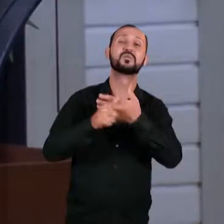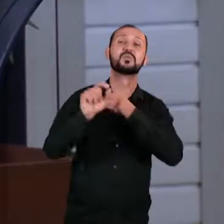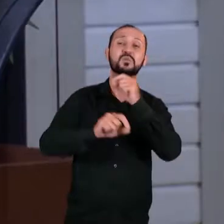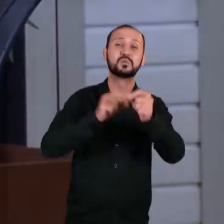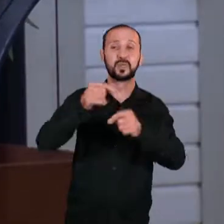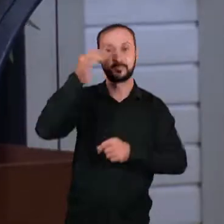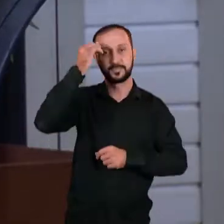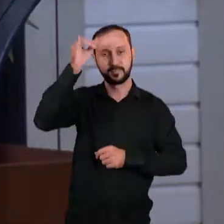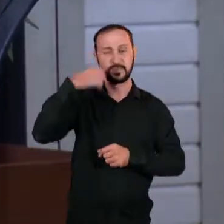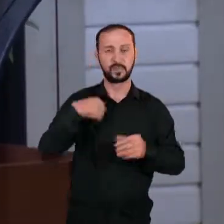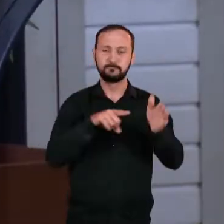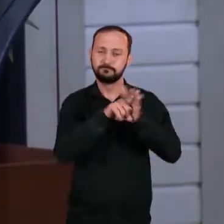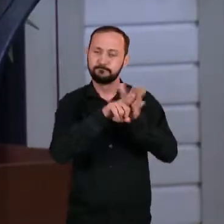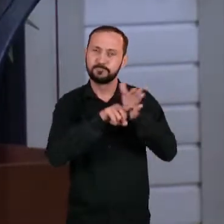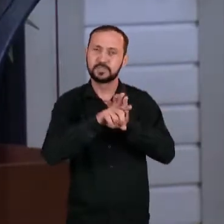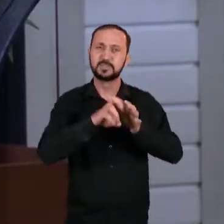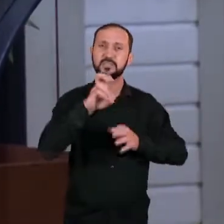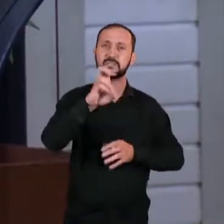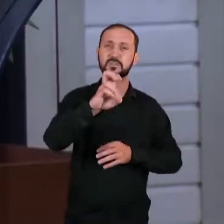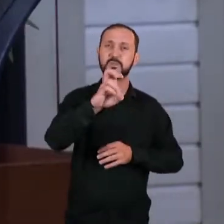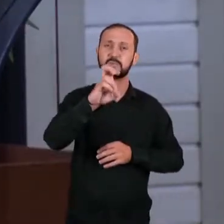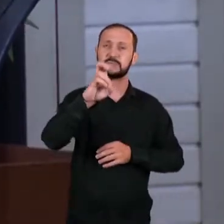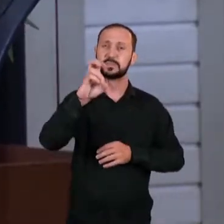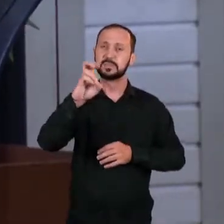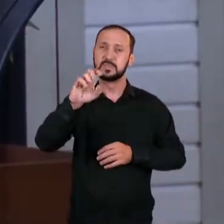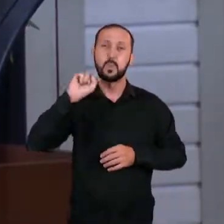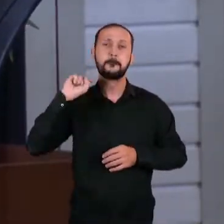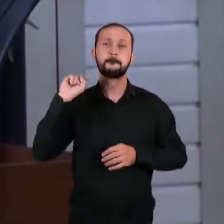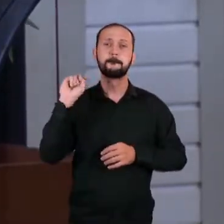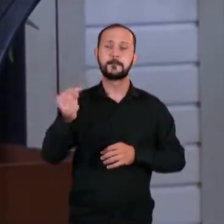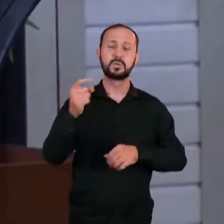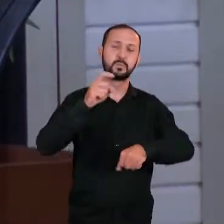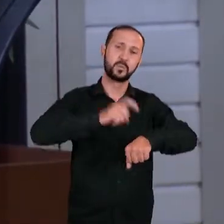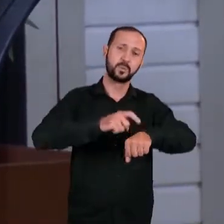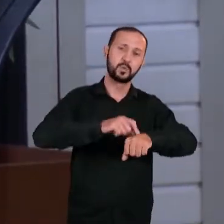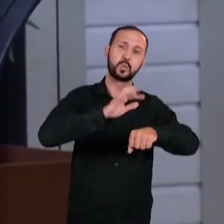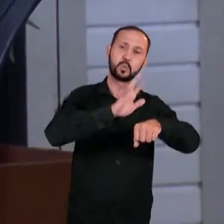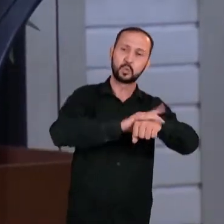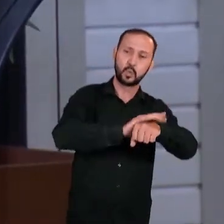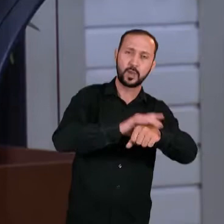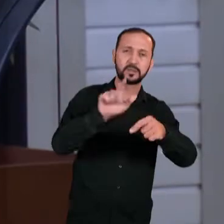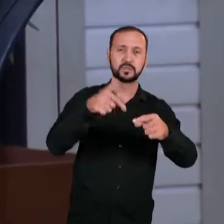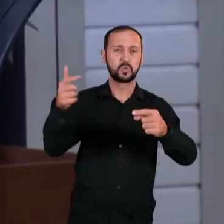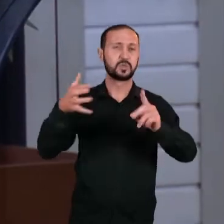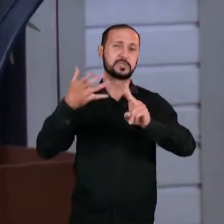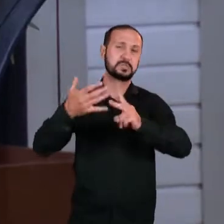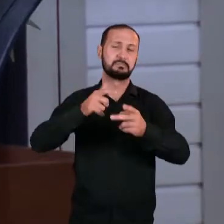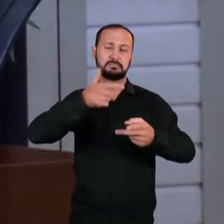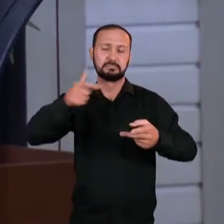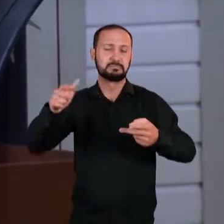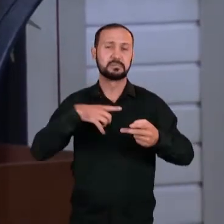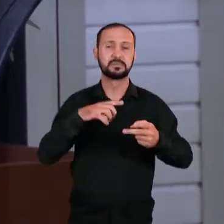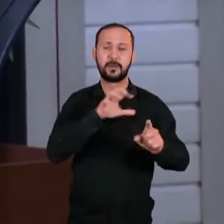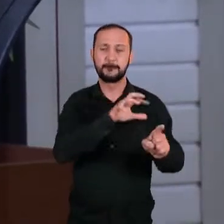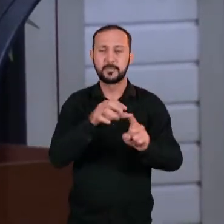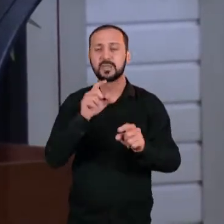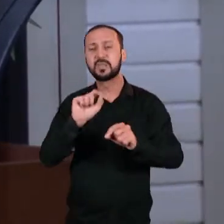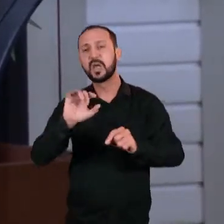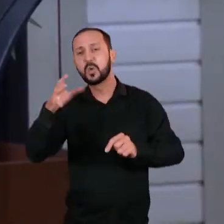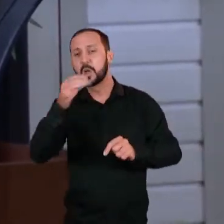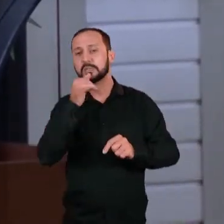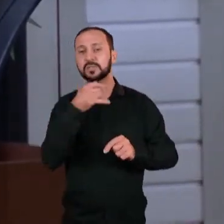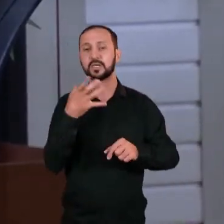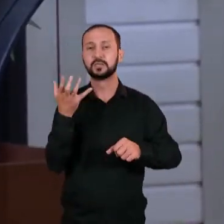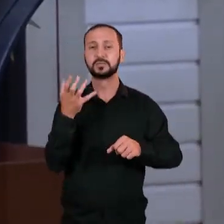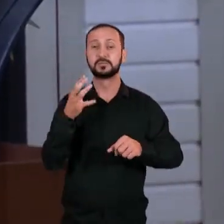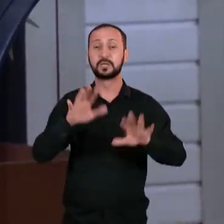ela rastreia 55 mil situações entre doenças e não doenças, de tanto o que leva os pacientes a virem